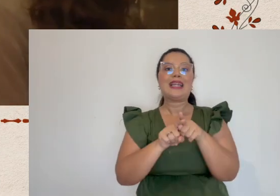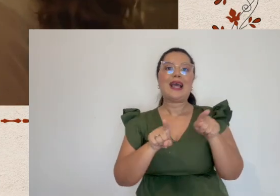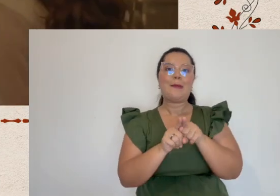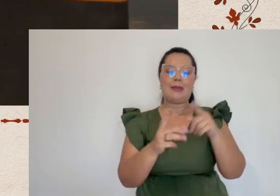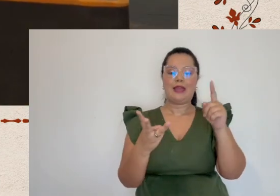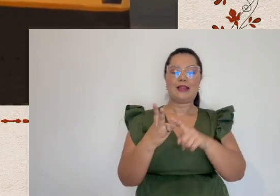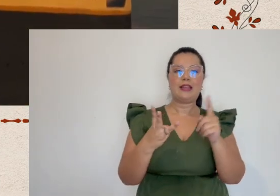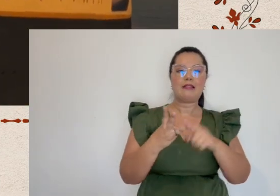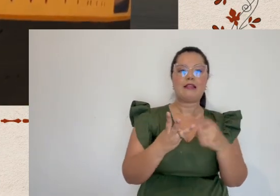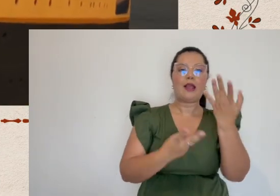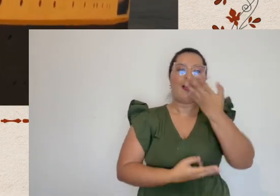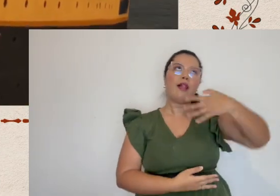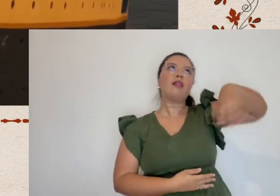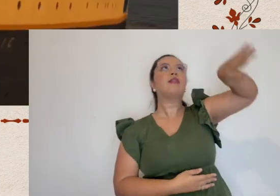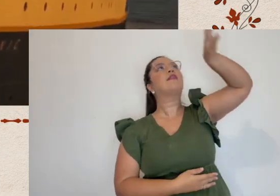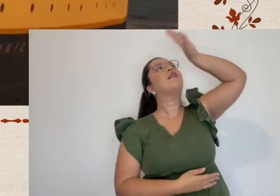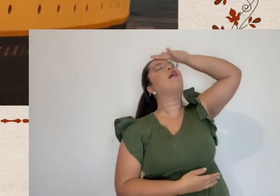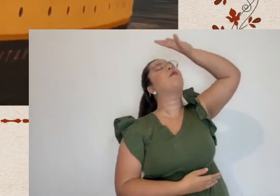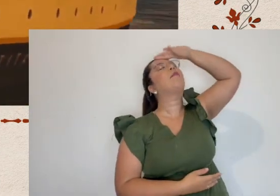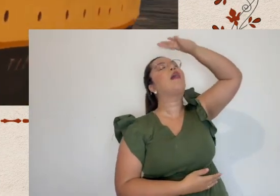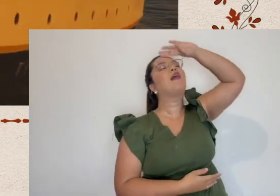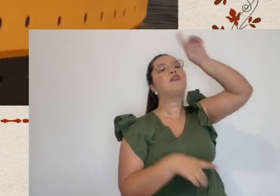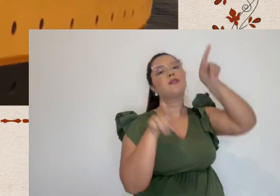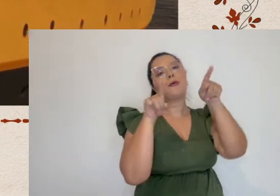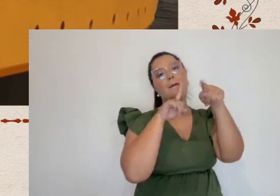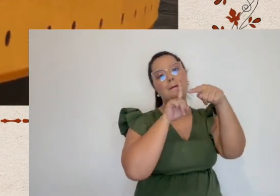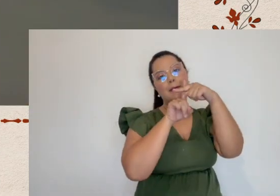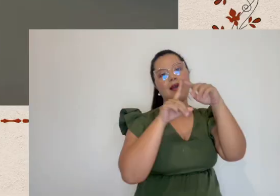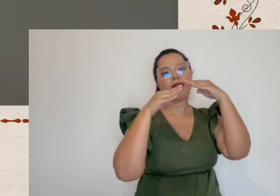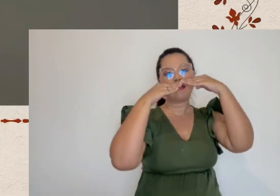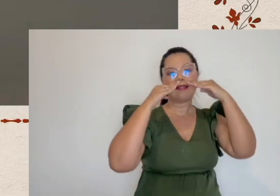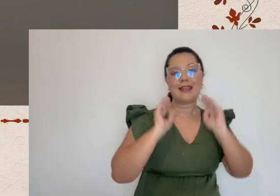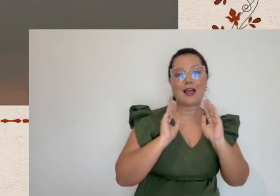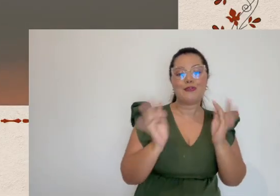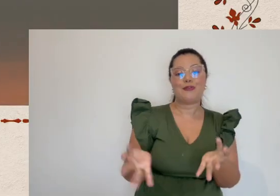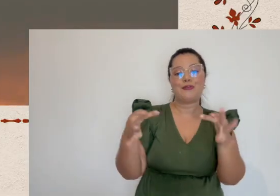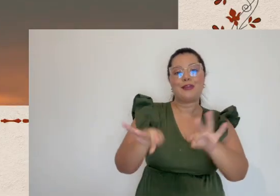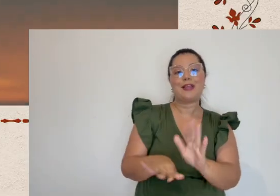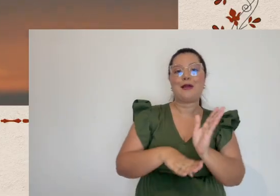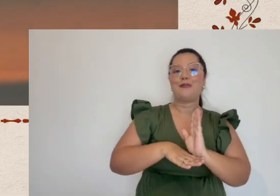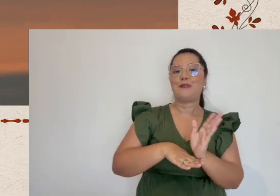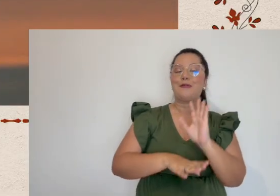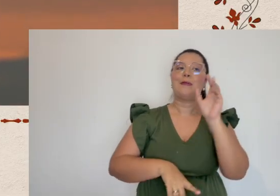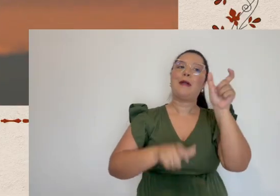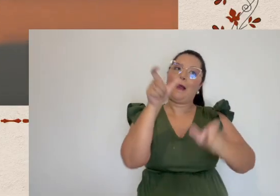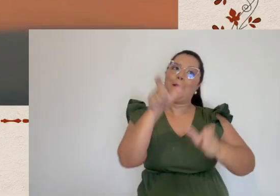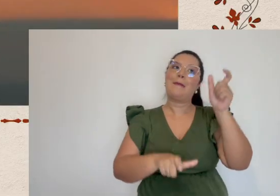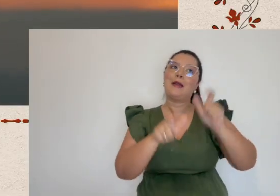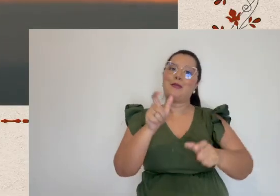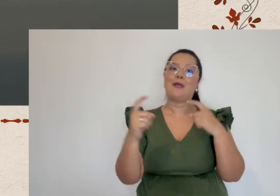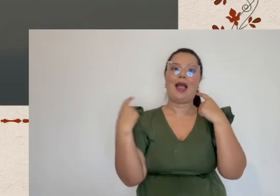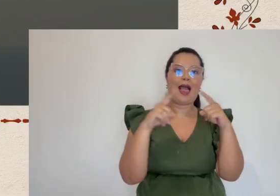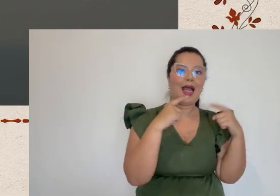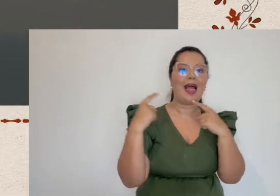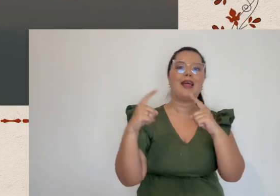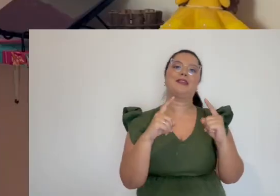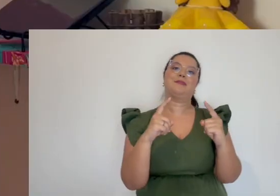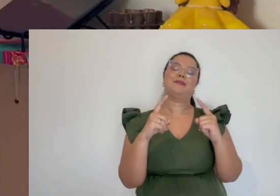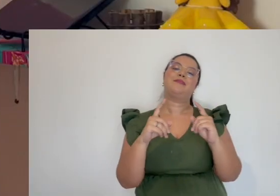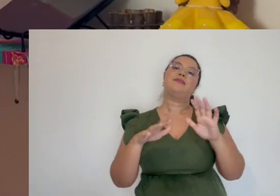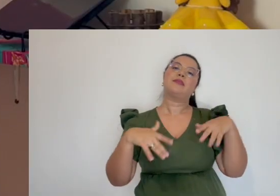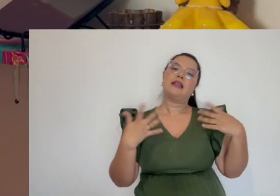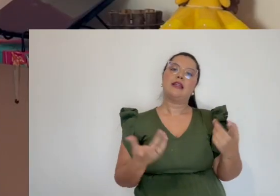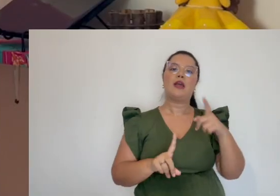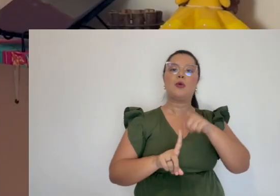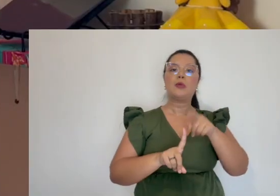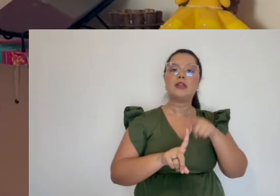fator super dramático e trágico, com aquele final que muita gente até hoje costuma discutir.